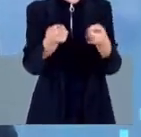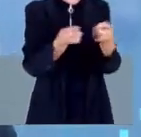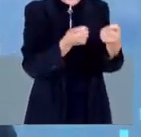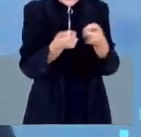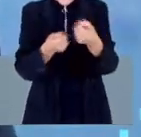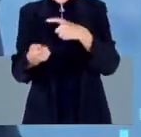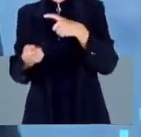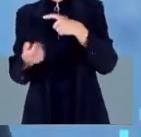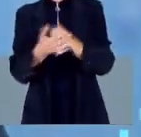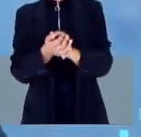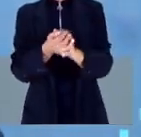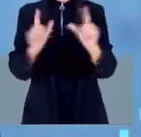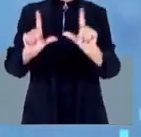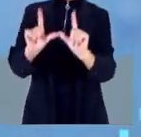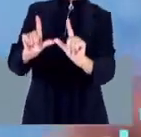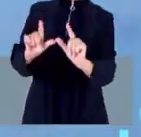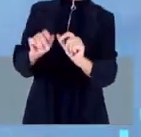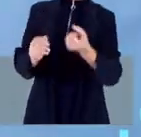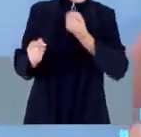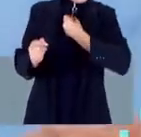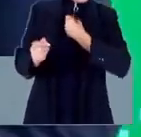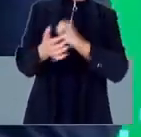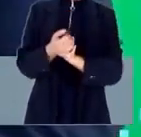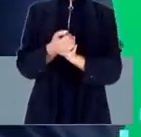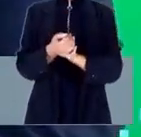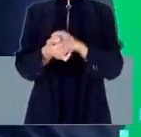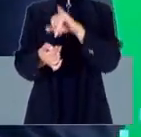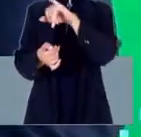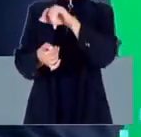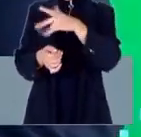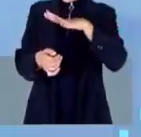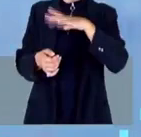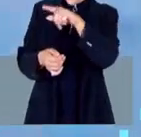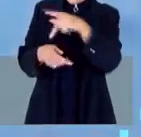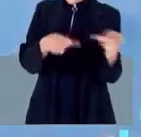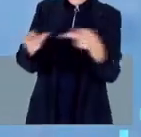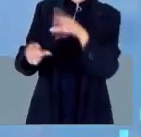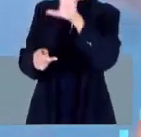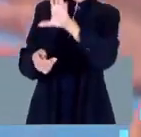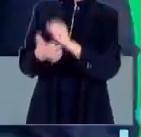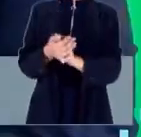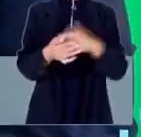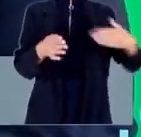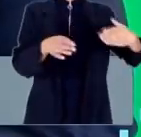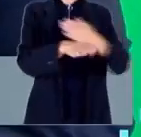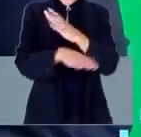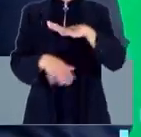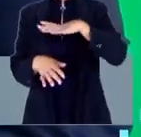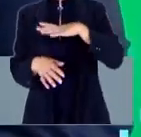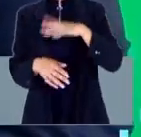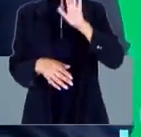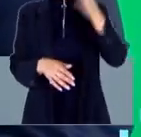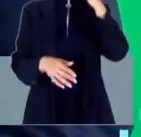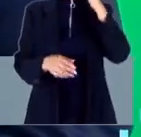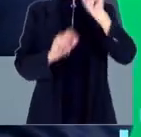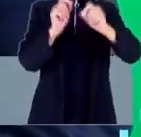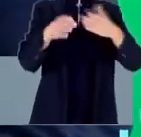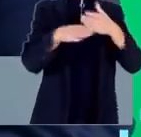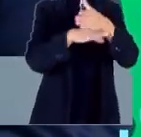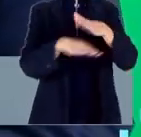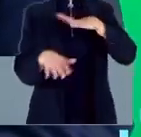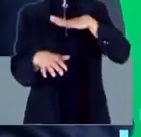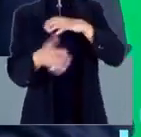a chapa da placa do carro Indaiatuba que você foi lá hoje é maravilhoso você entra na cidade Você já sabe quem entrou na cidade